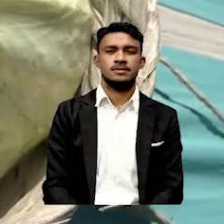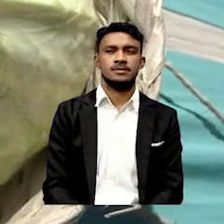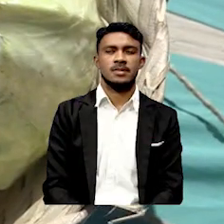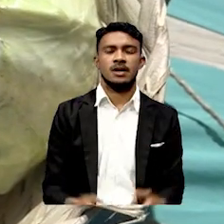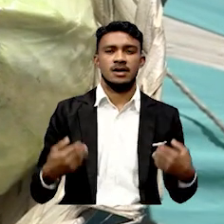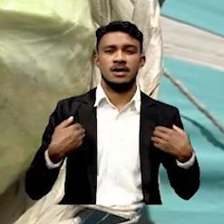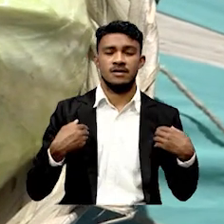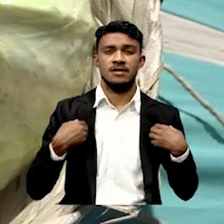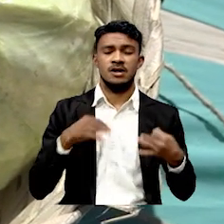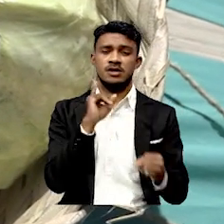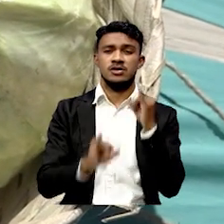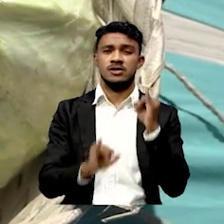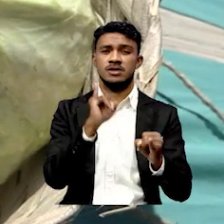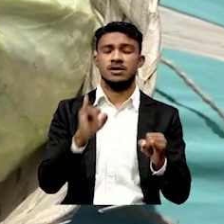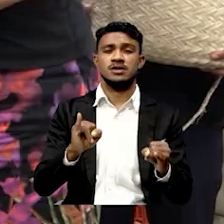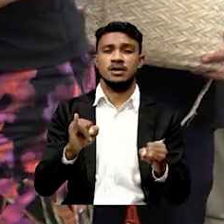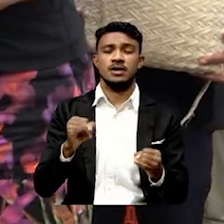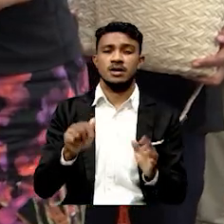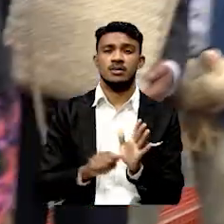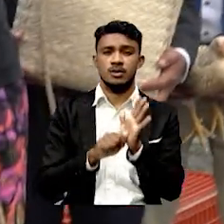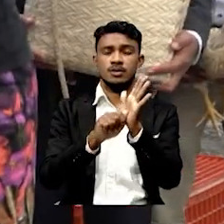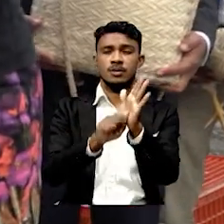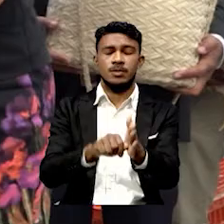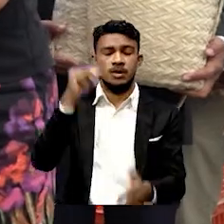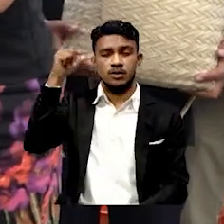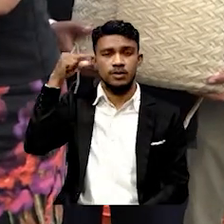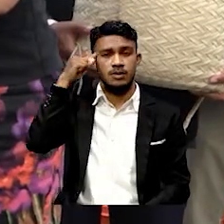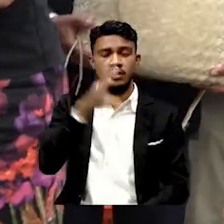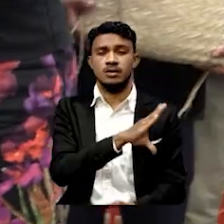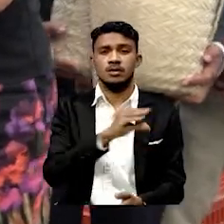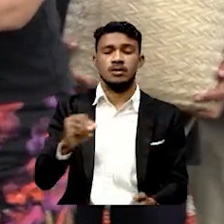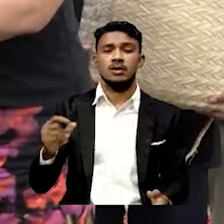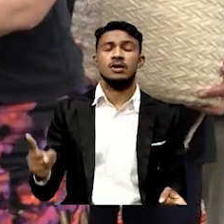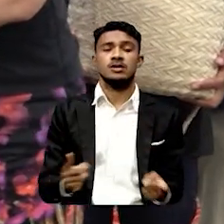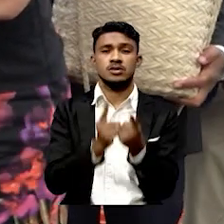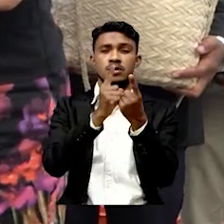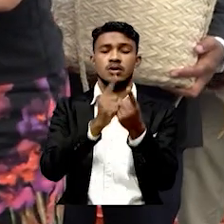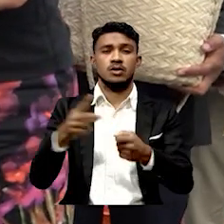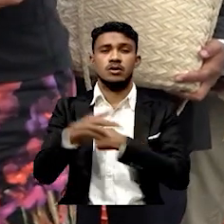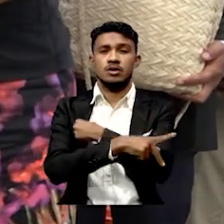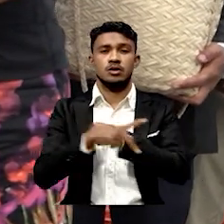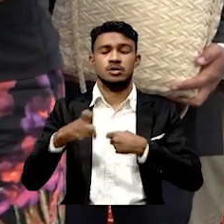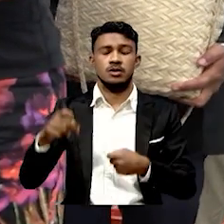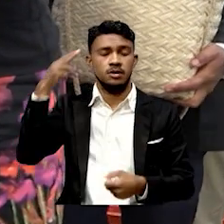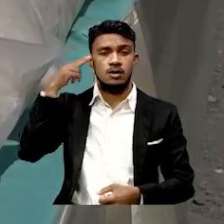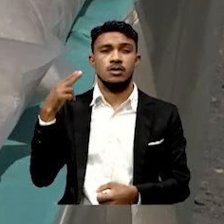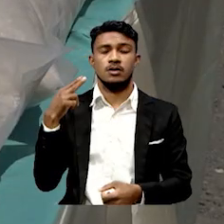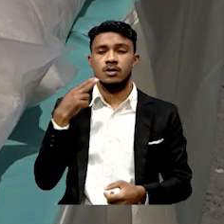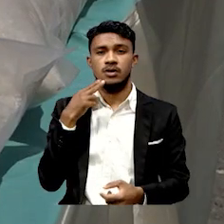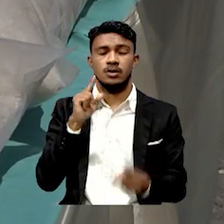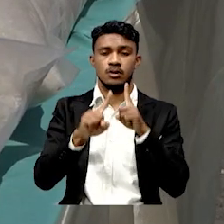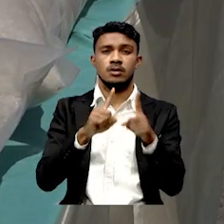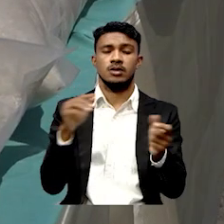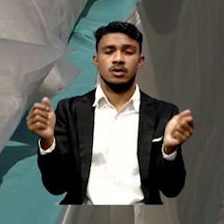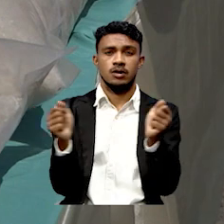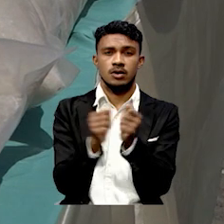O setor justiça Liu promove boa governação no combate à corrupção. Ramos Horta promete se coordena com a